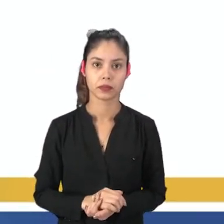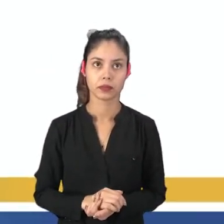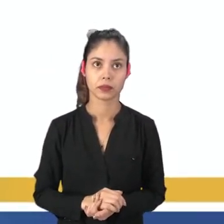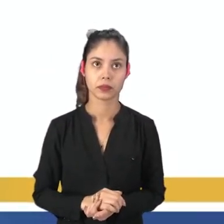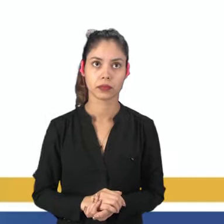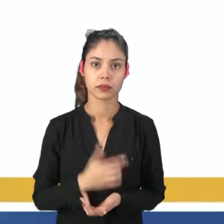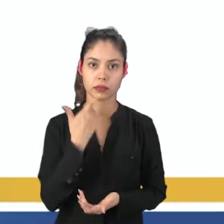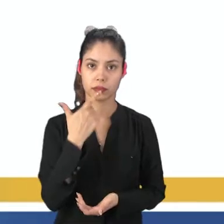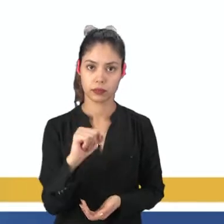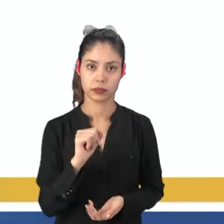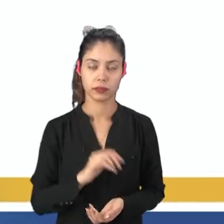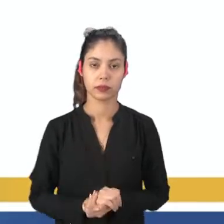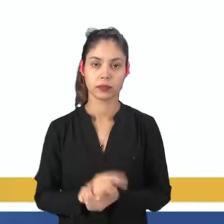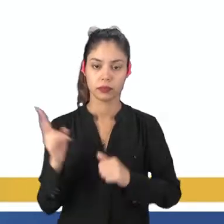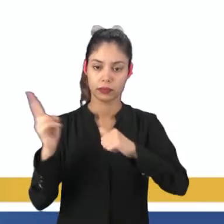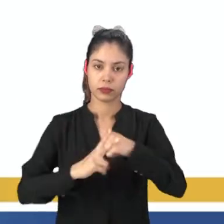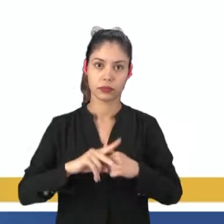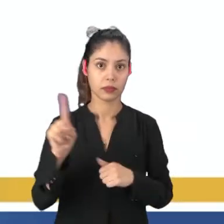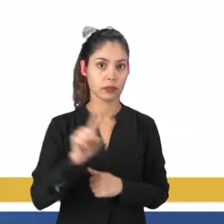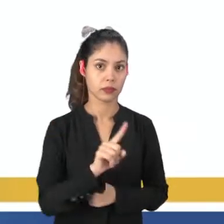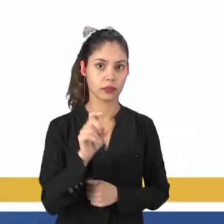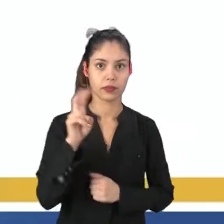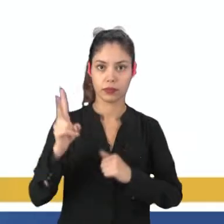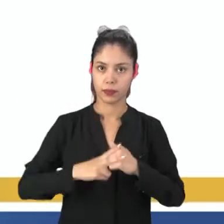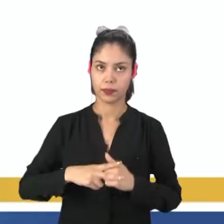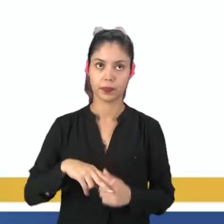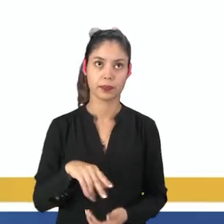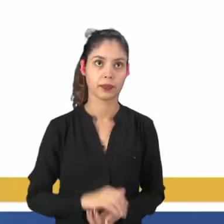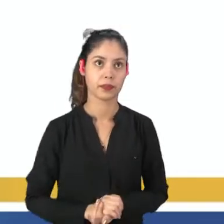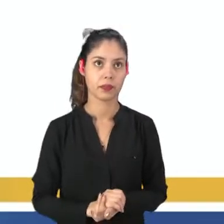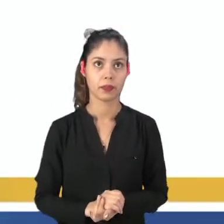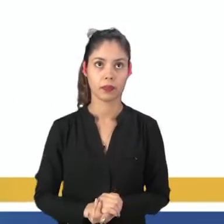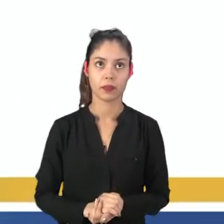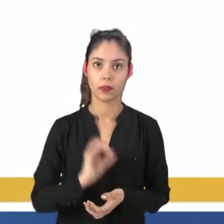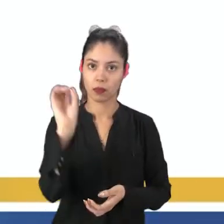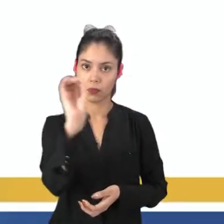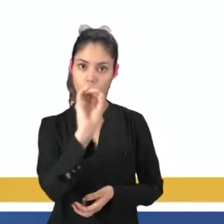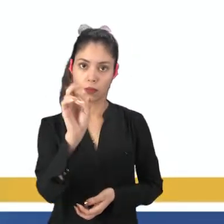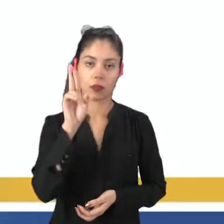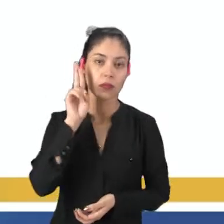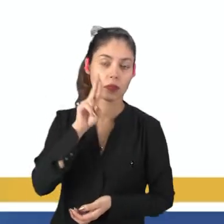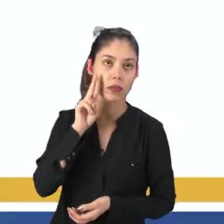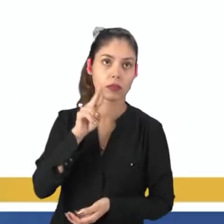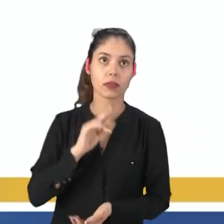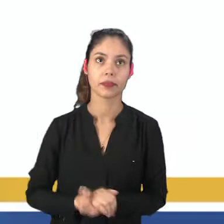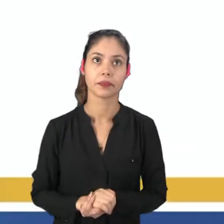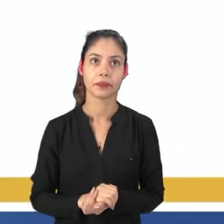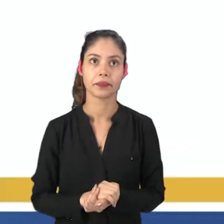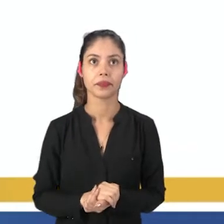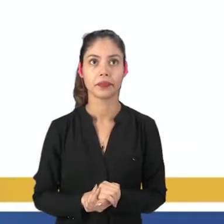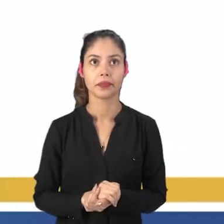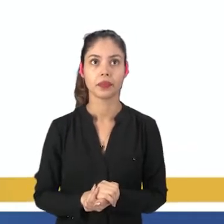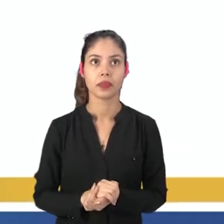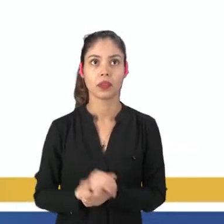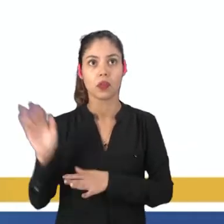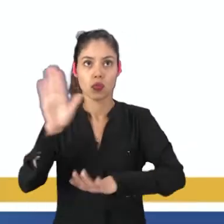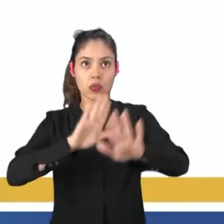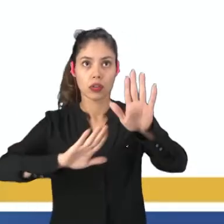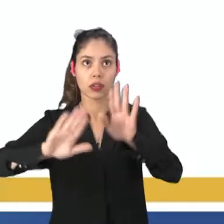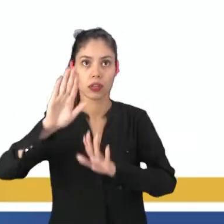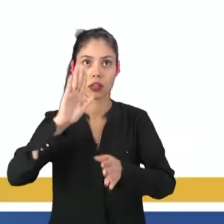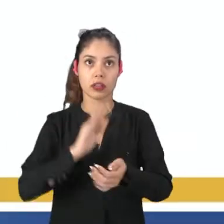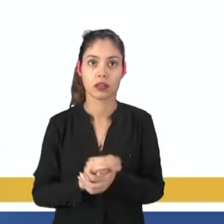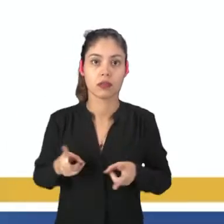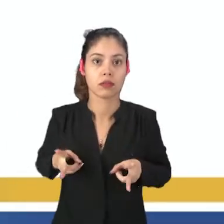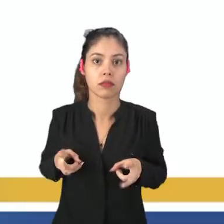da linguagem verbal ou não verbal. Outubro Rosa, campanha de prevenção do câncer de